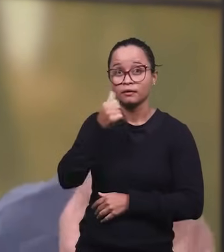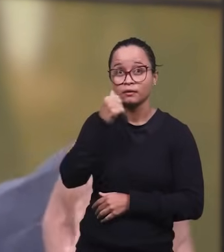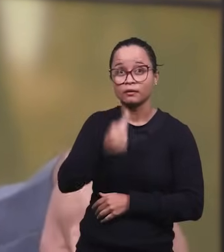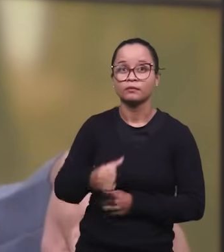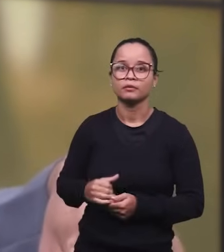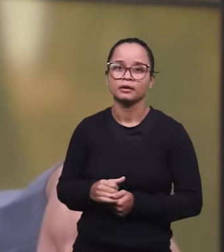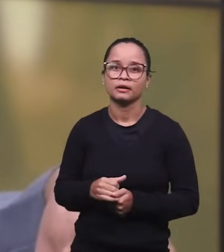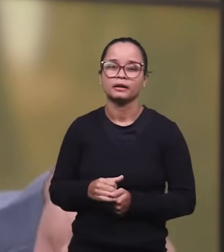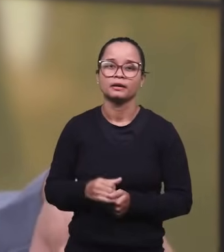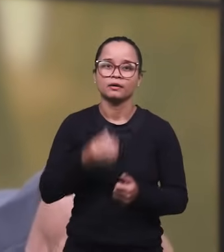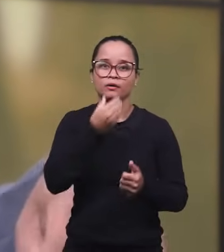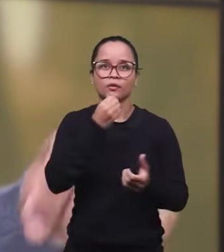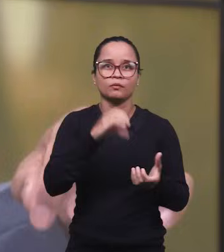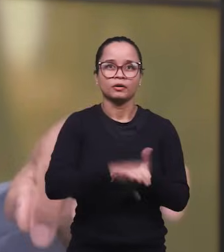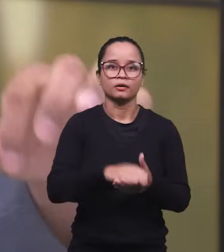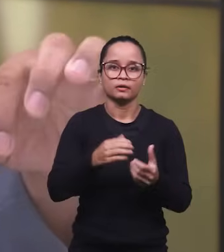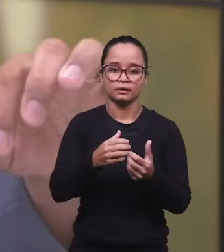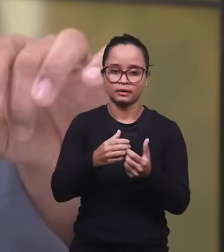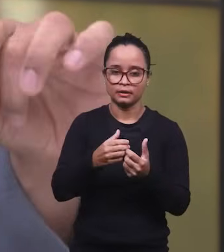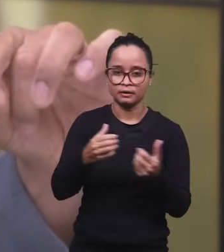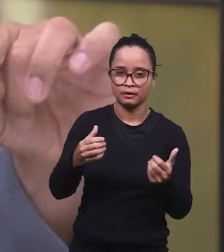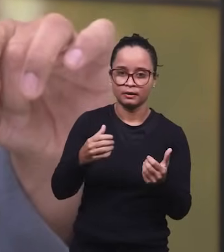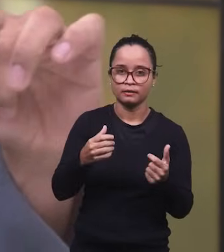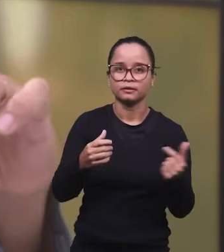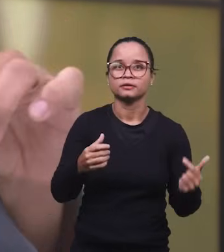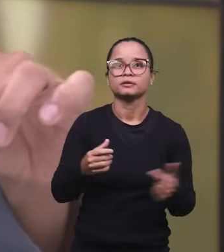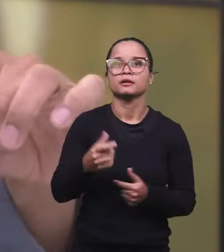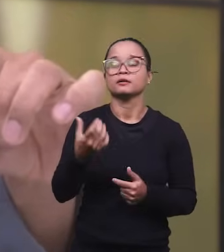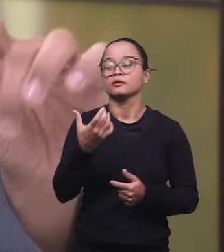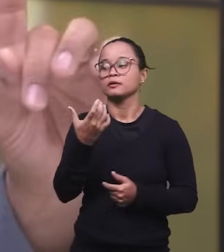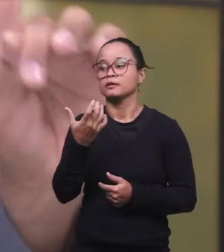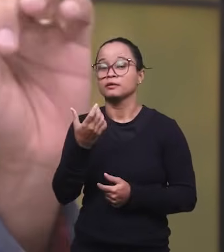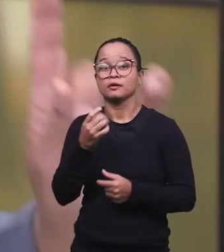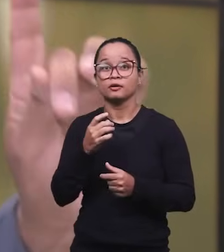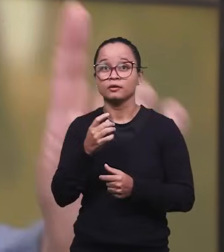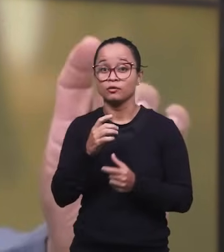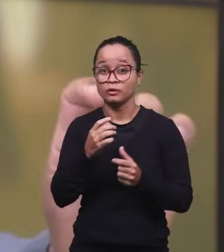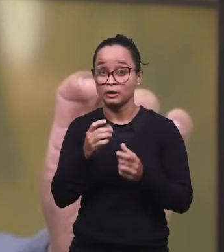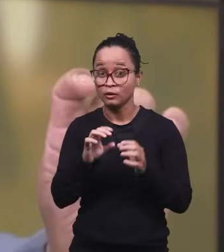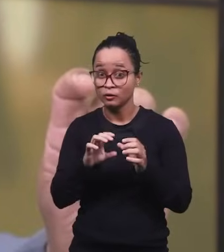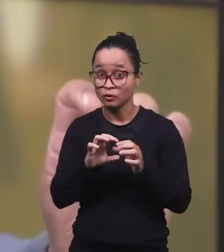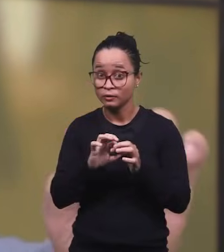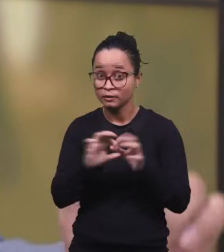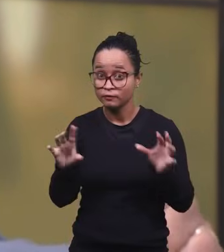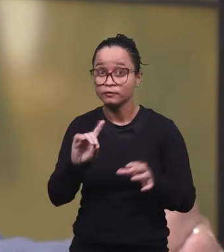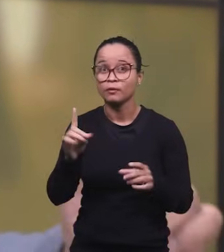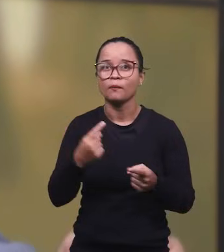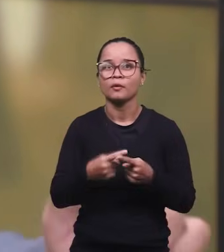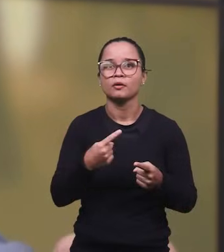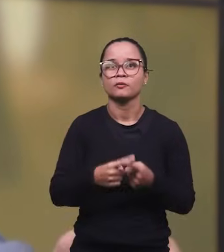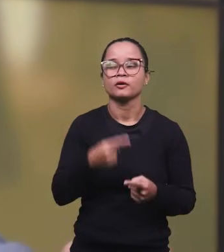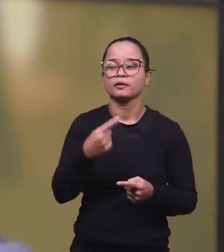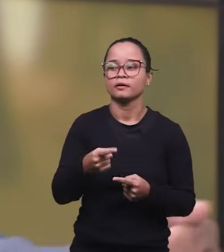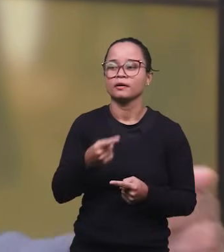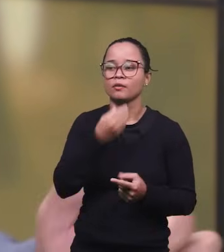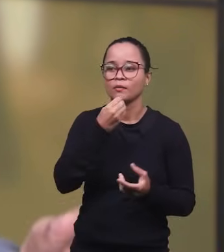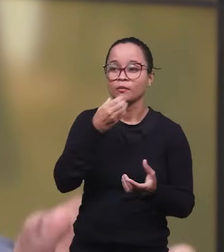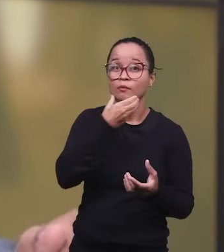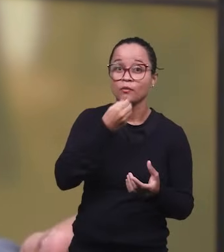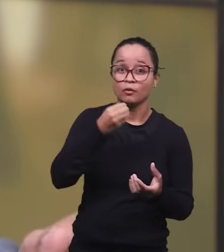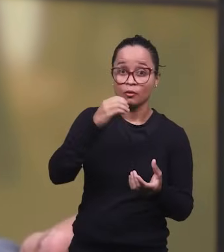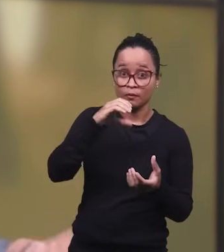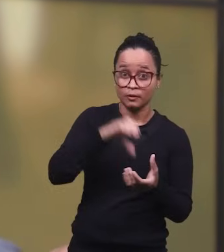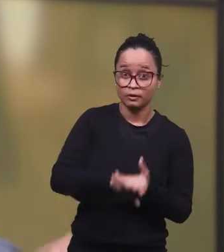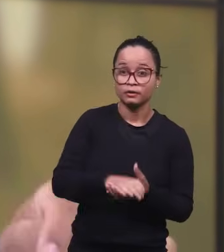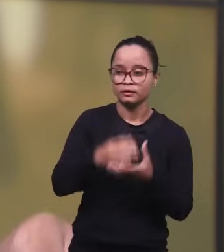mulher tem marido descrente e ele consente de habitar com ela, não deixe. Mas uma coisa interessante que chama a atenção, porque o marido descrente é santificado